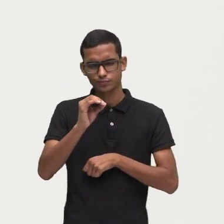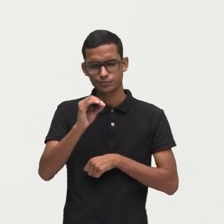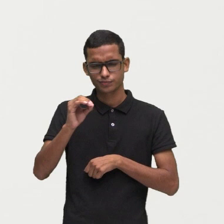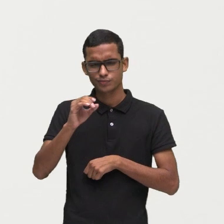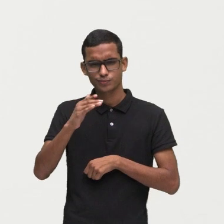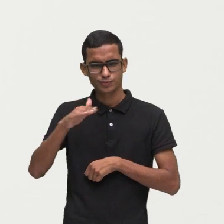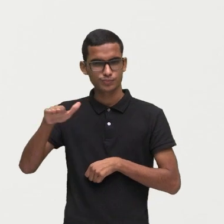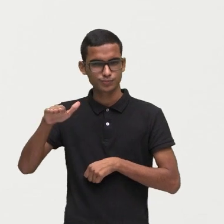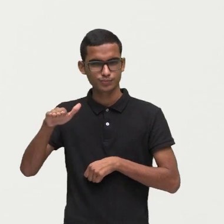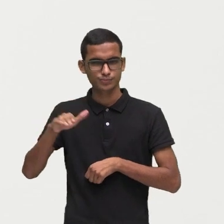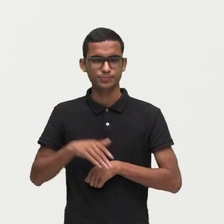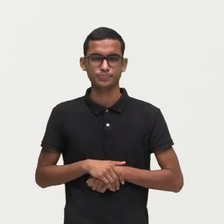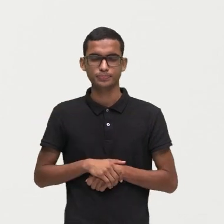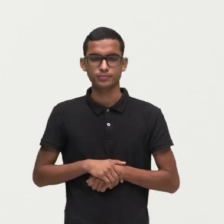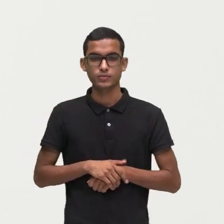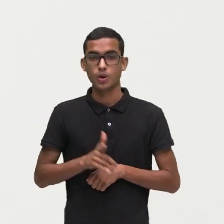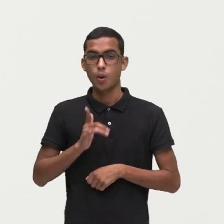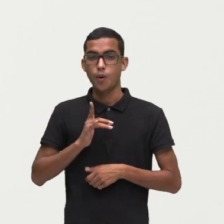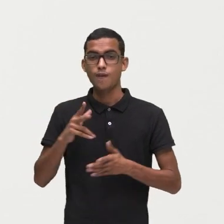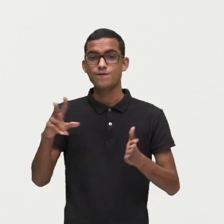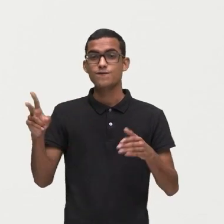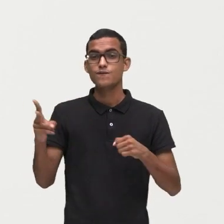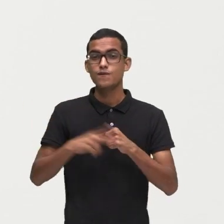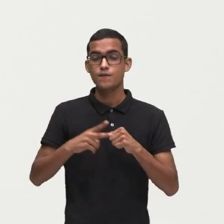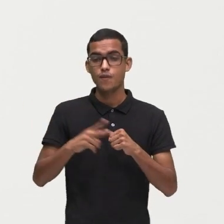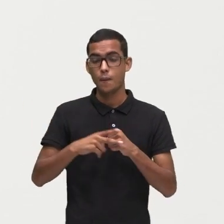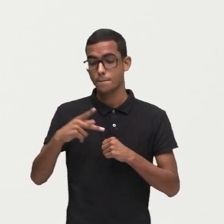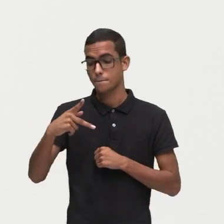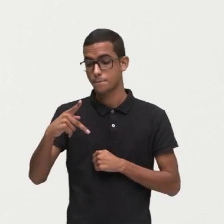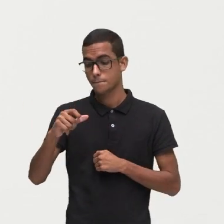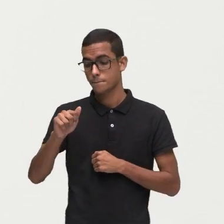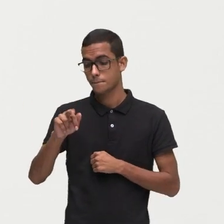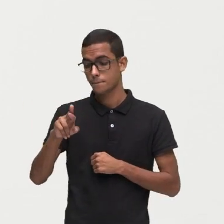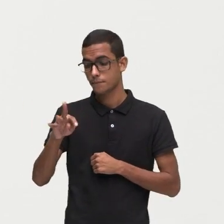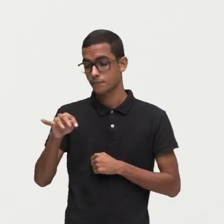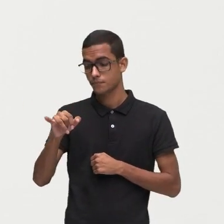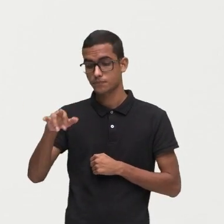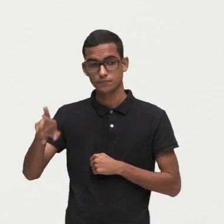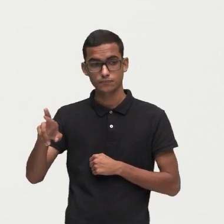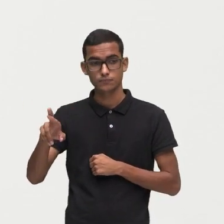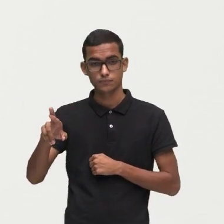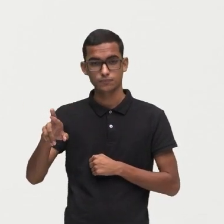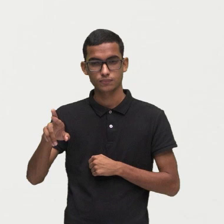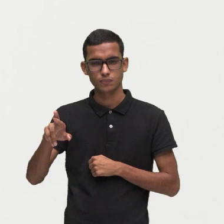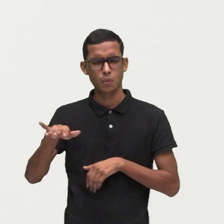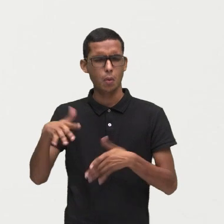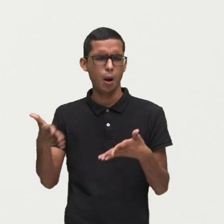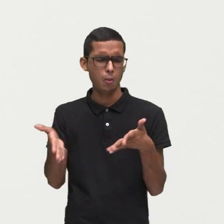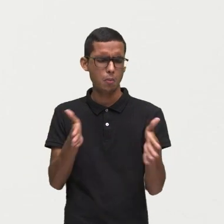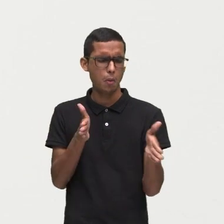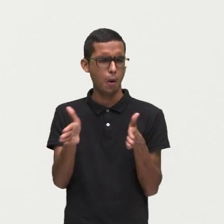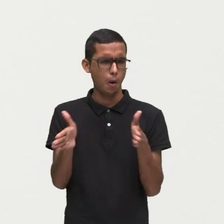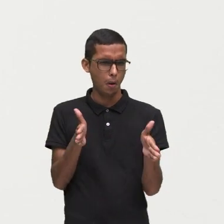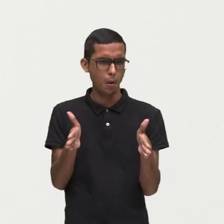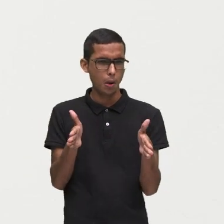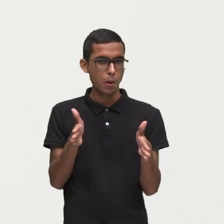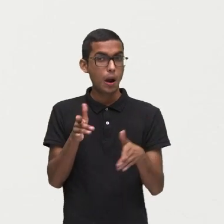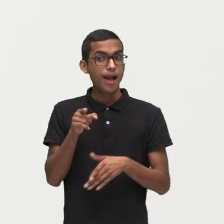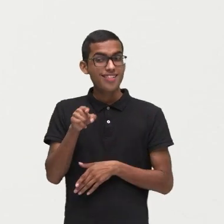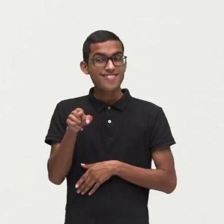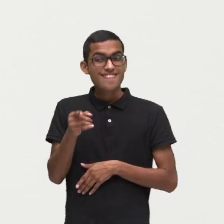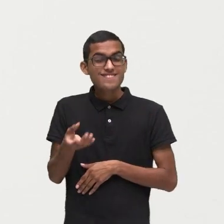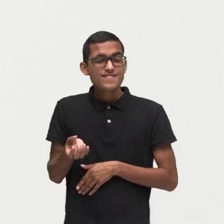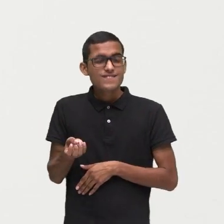não é isso? E o nosso verbo partir, ele está conjugado em que tempo? Se eu estou falando que eles